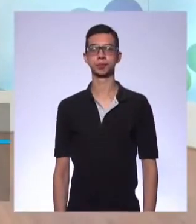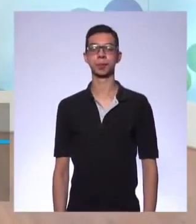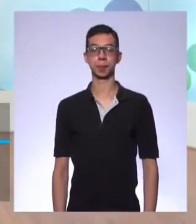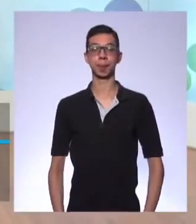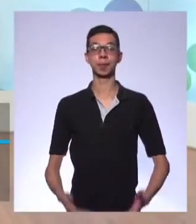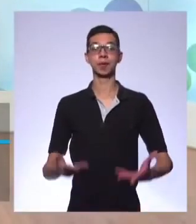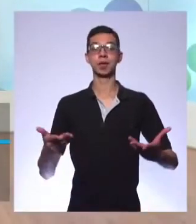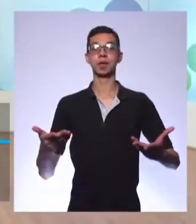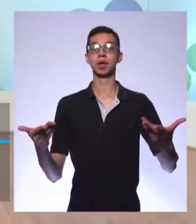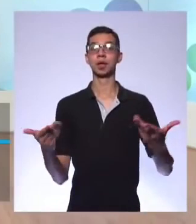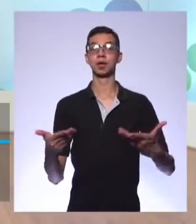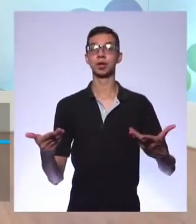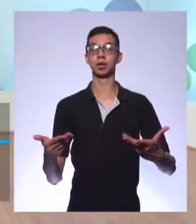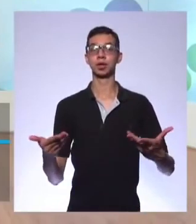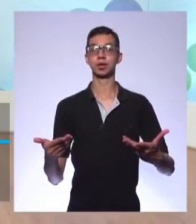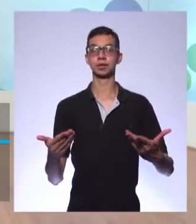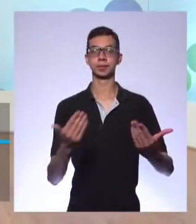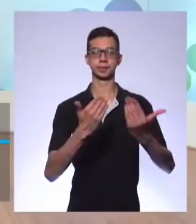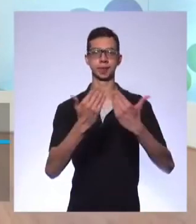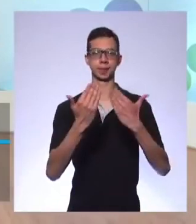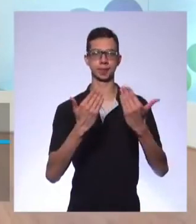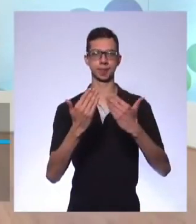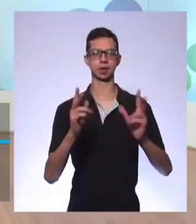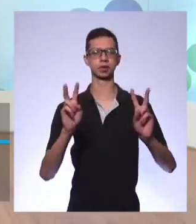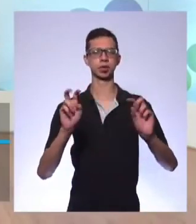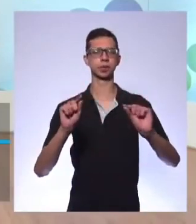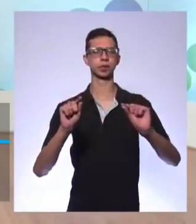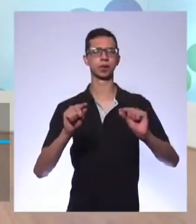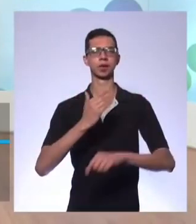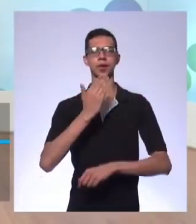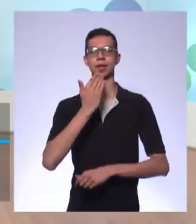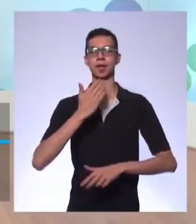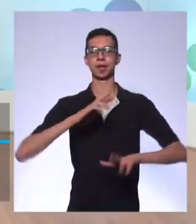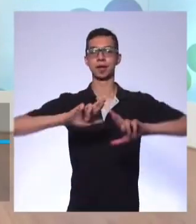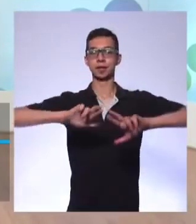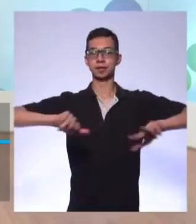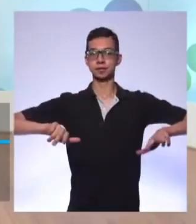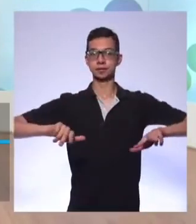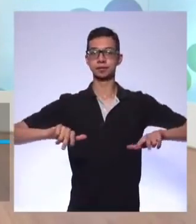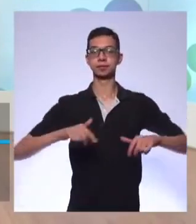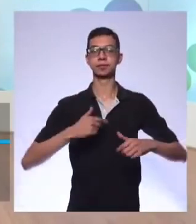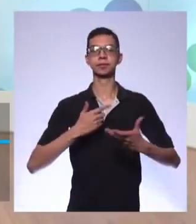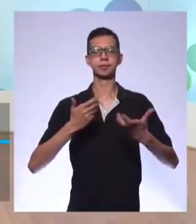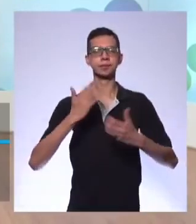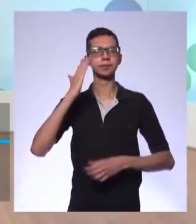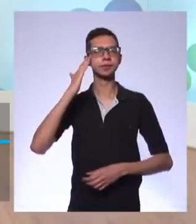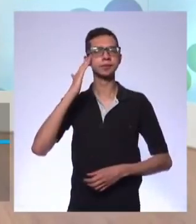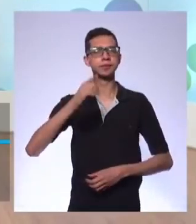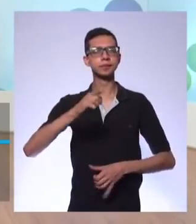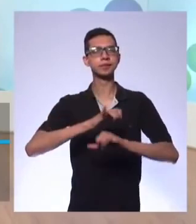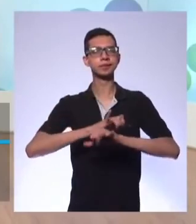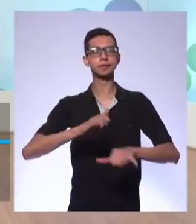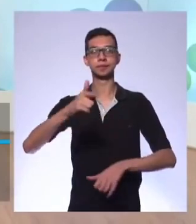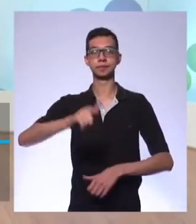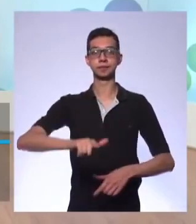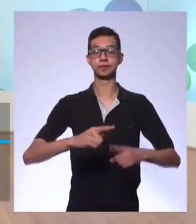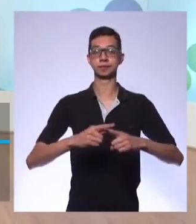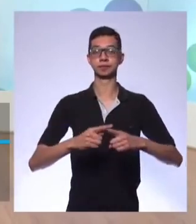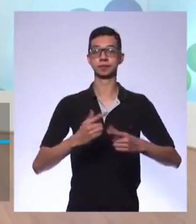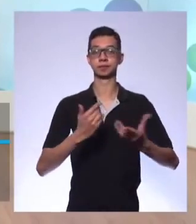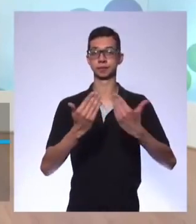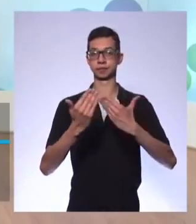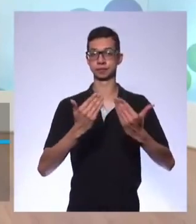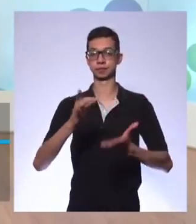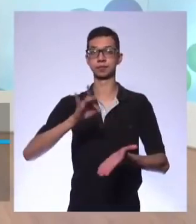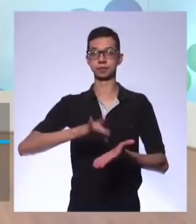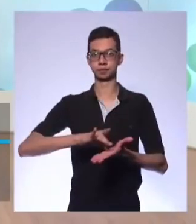então a gente está fazendo uma discussão aí sobre alimentação e eu quero saber de vocês de novo, né? Porque a discussão só é válida